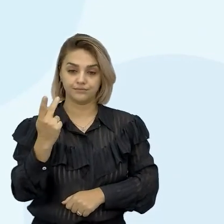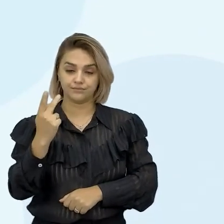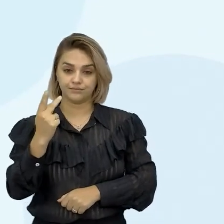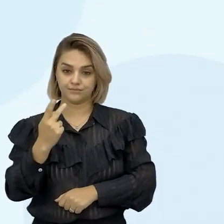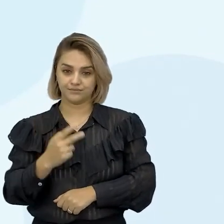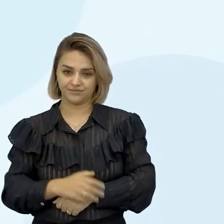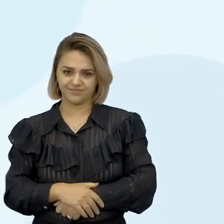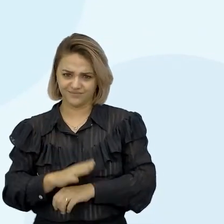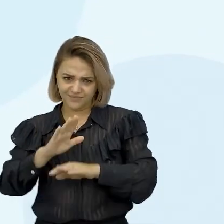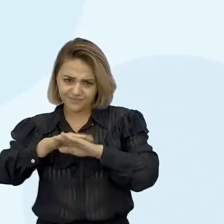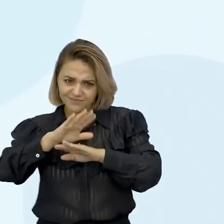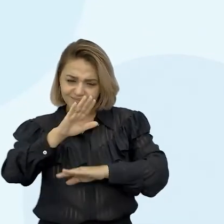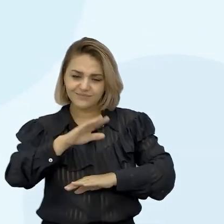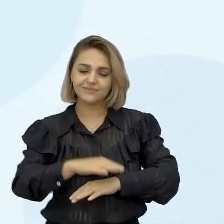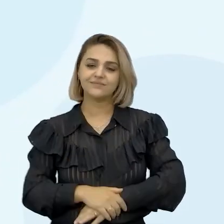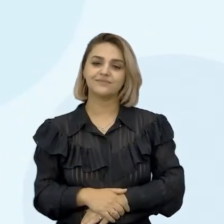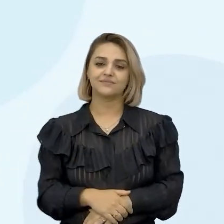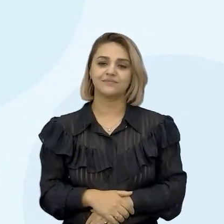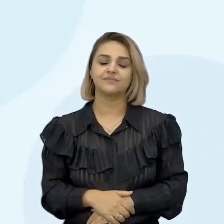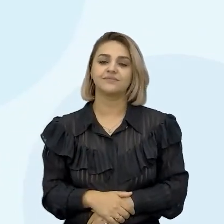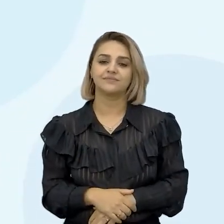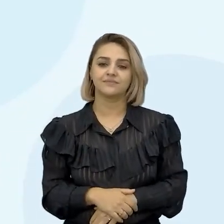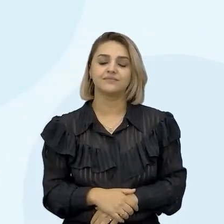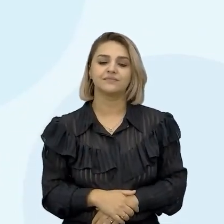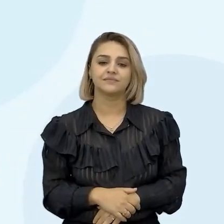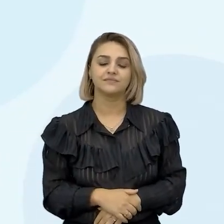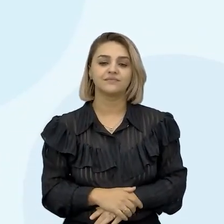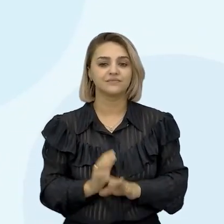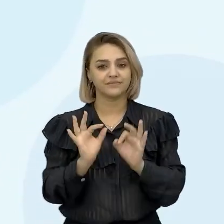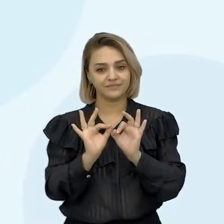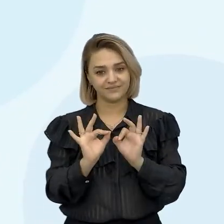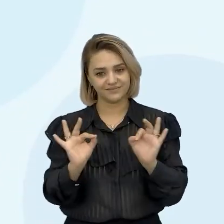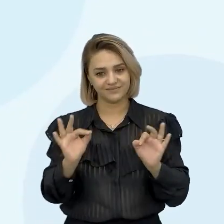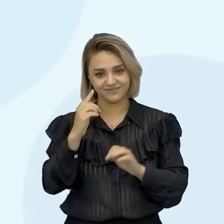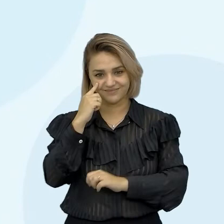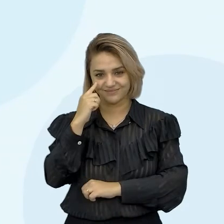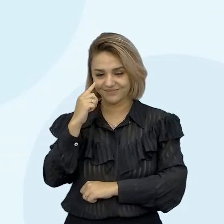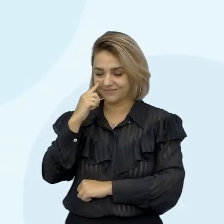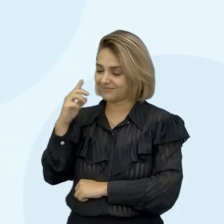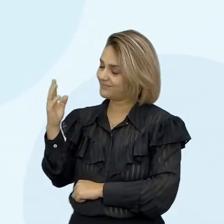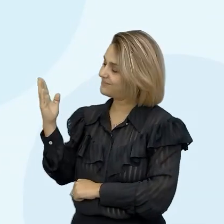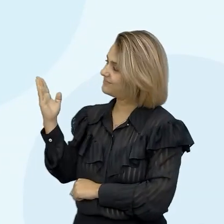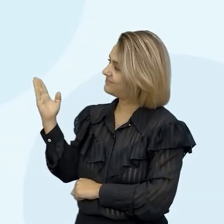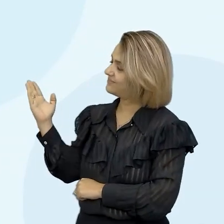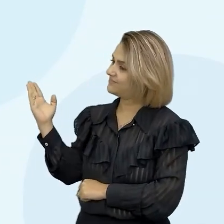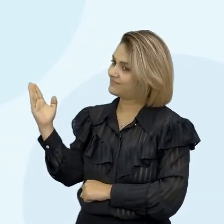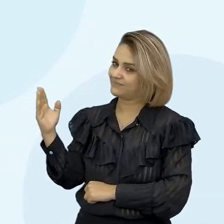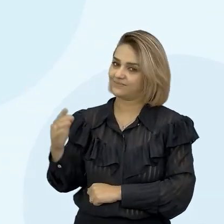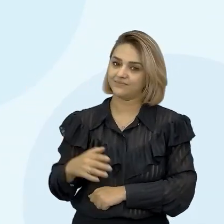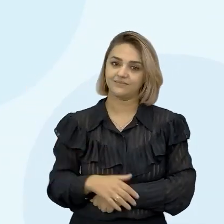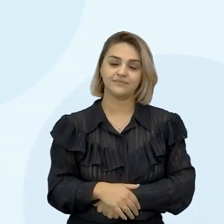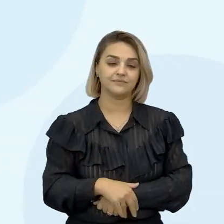E quer mais e simplificando a isso daí ó um resistor